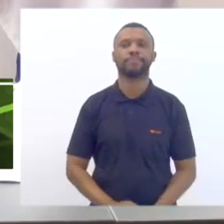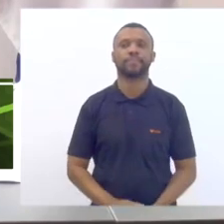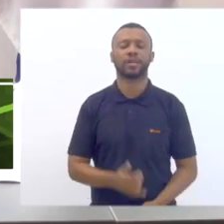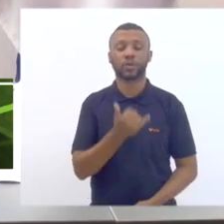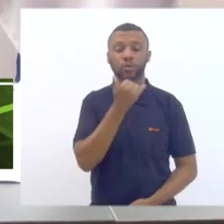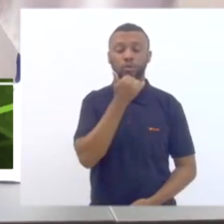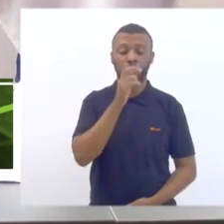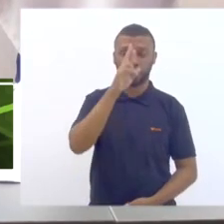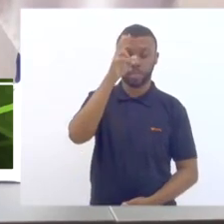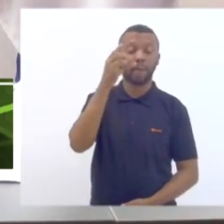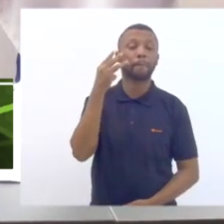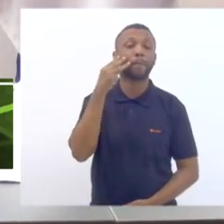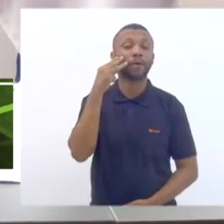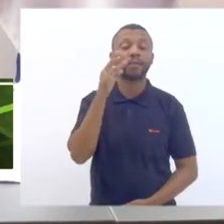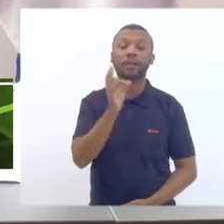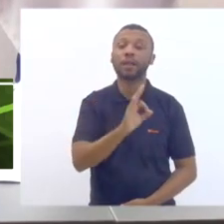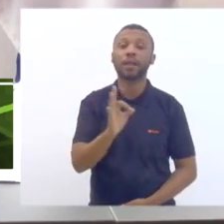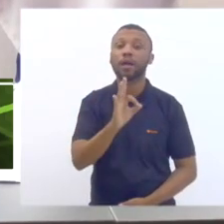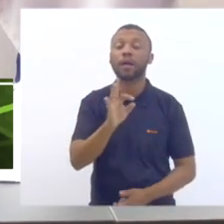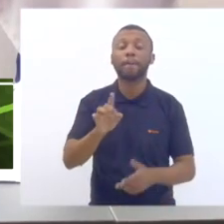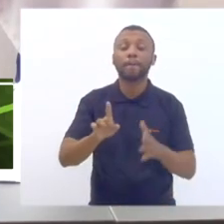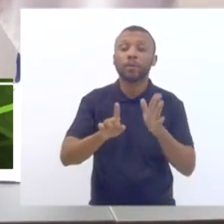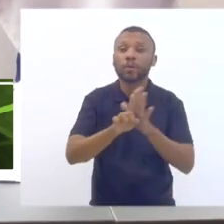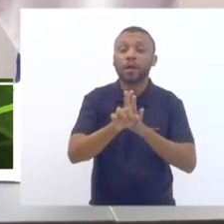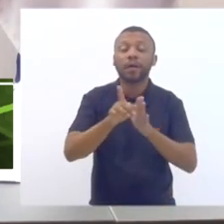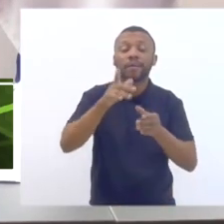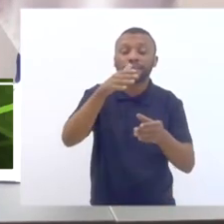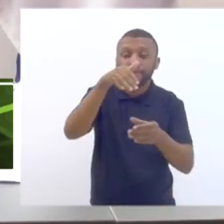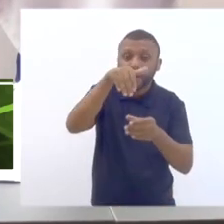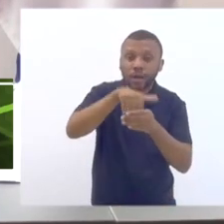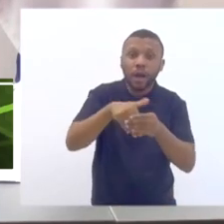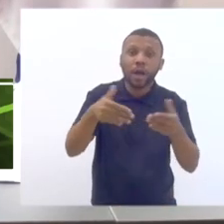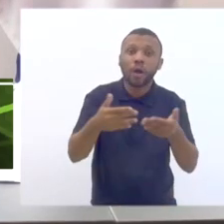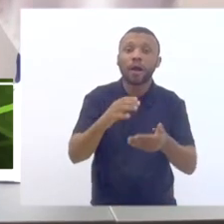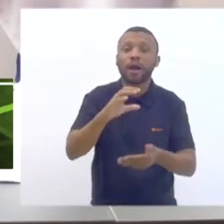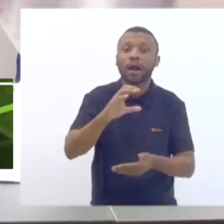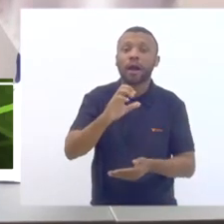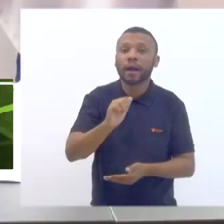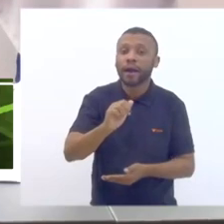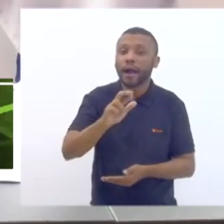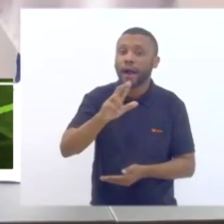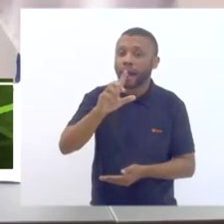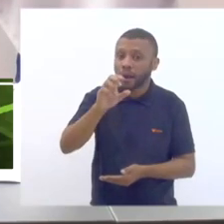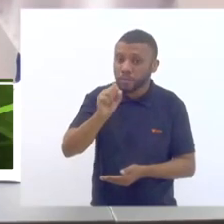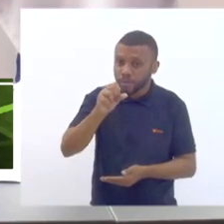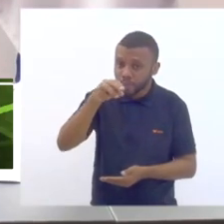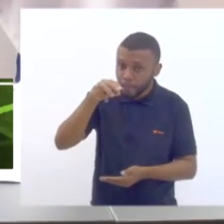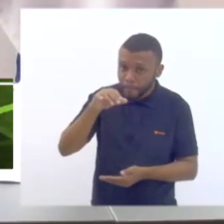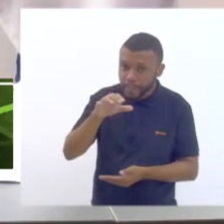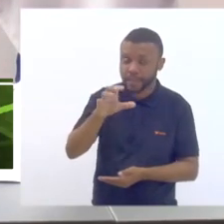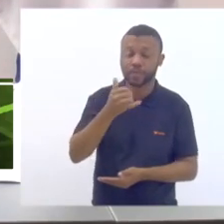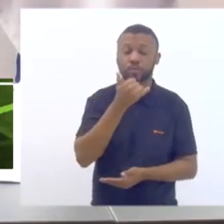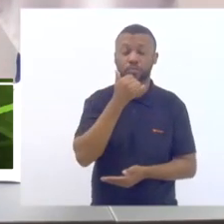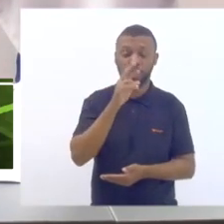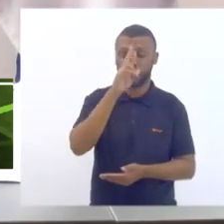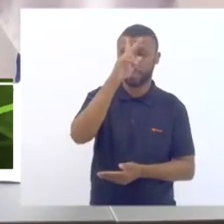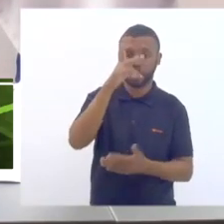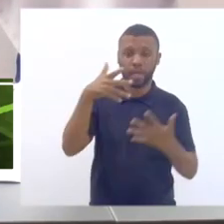Desculpe, Mônica Francisco, não, errei. Como vota agora o deputado Carlos Mink? Eu errei aqui a linha. Carlos